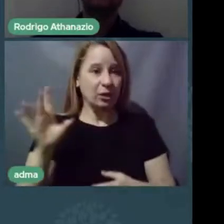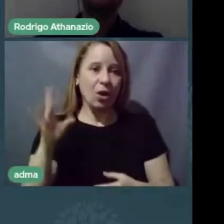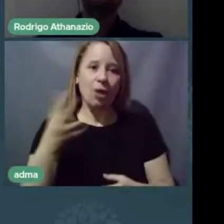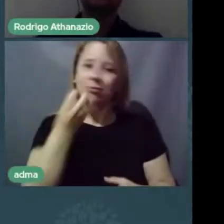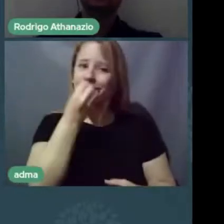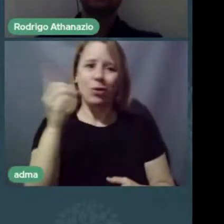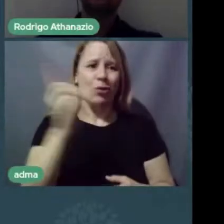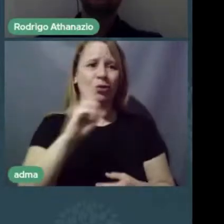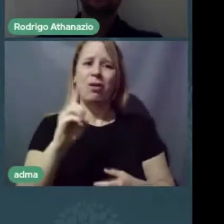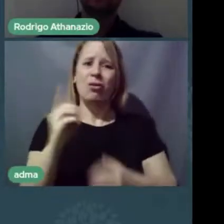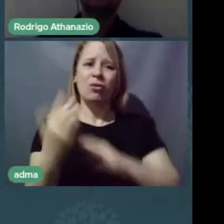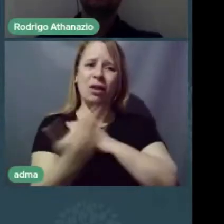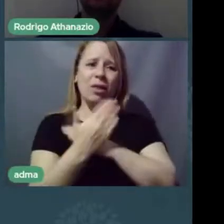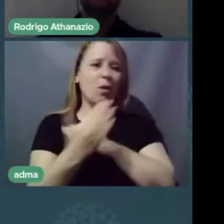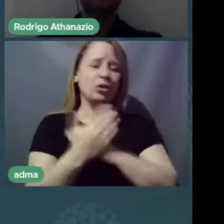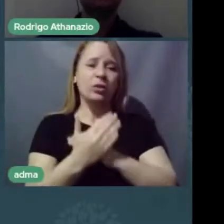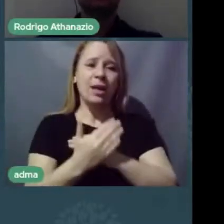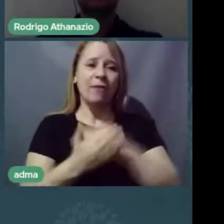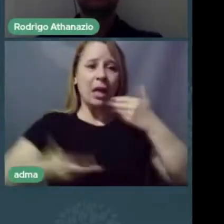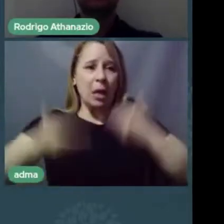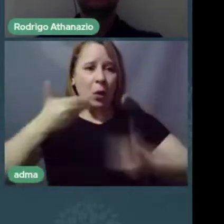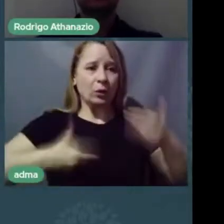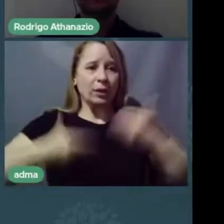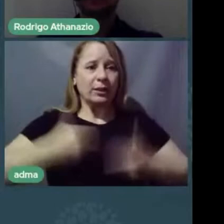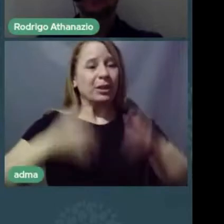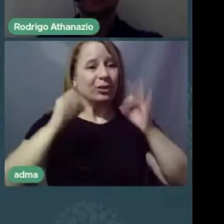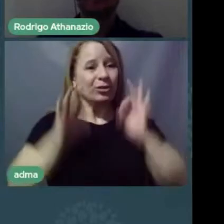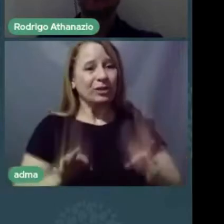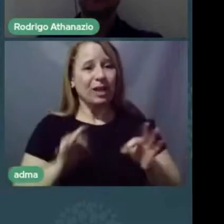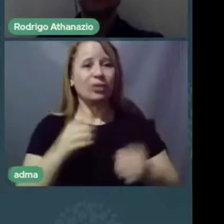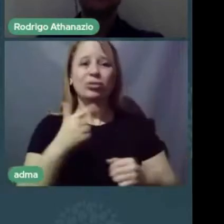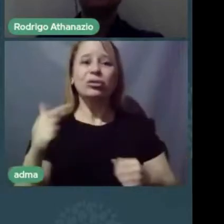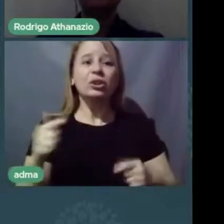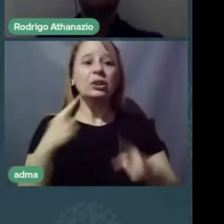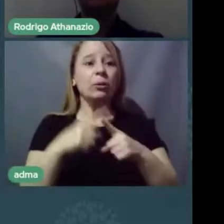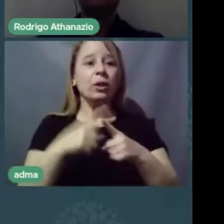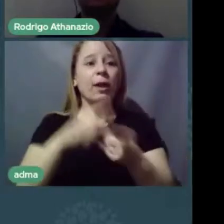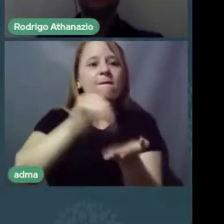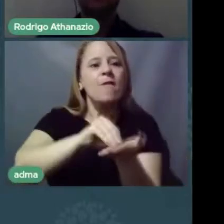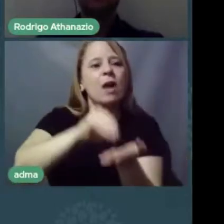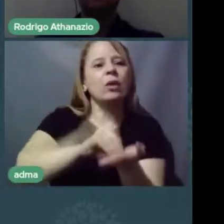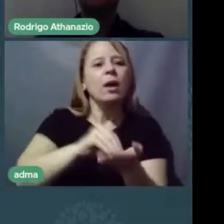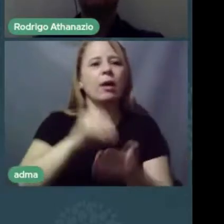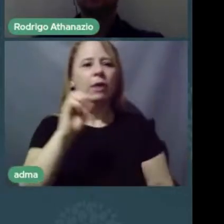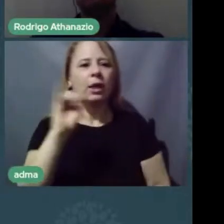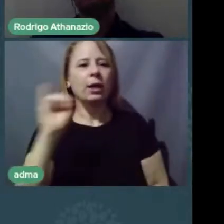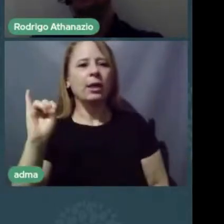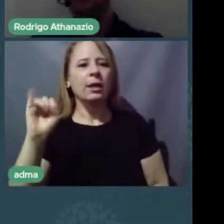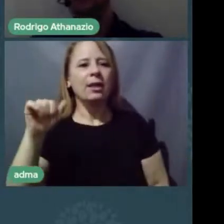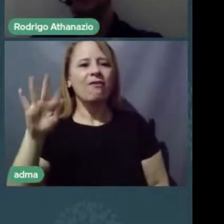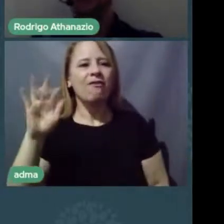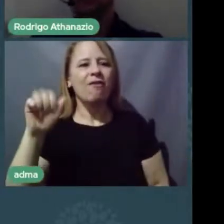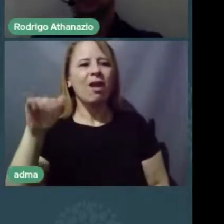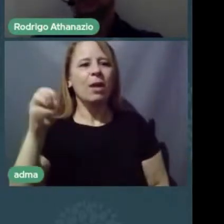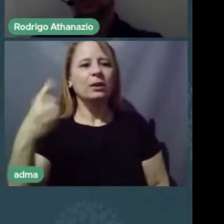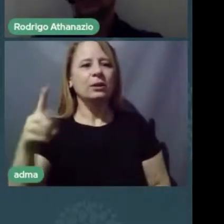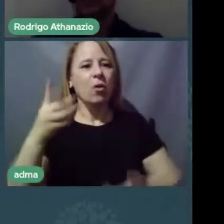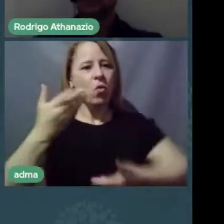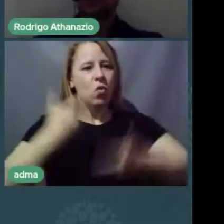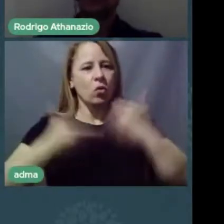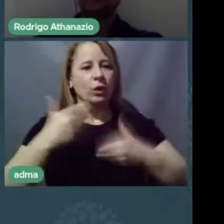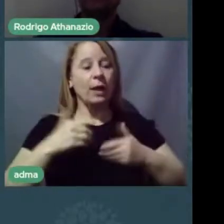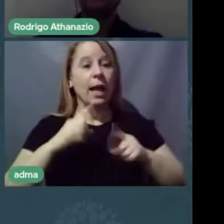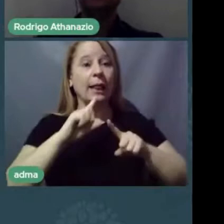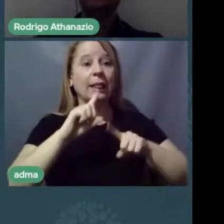tratar adequadamente ainda esse paciente porque não estava tratando a inflamação. A partir daí, foi descoberto os